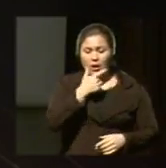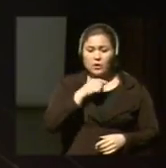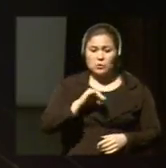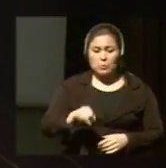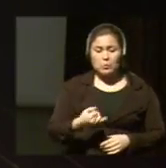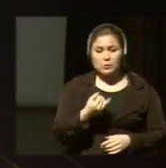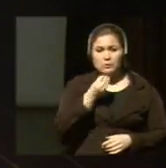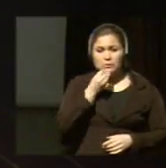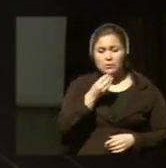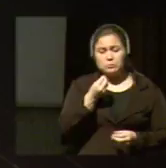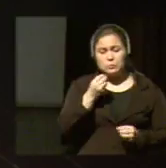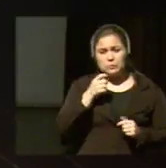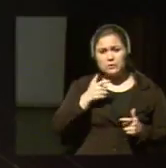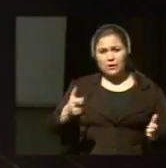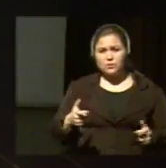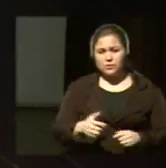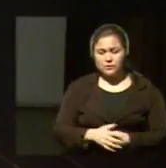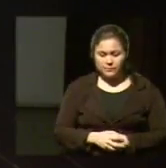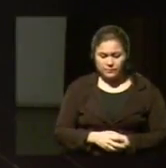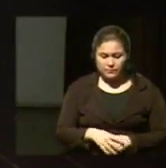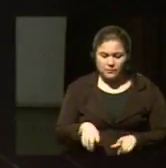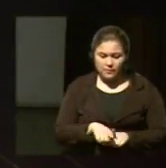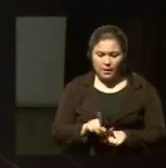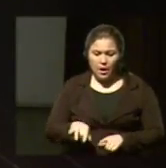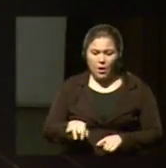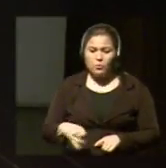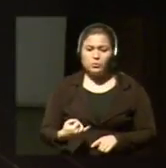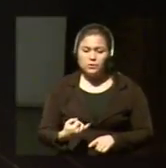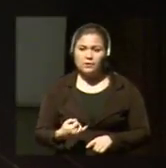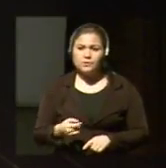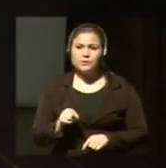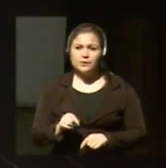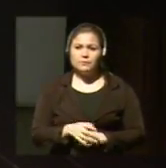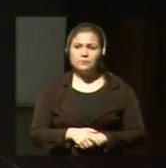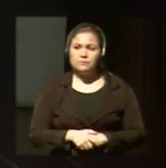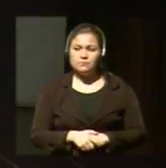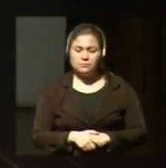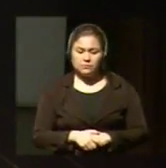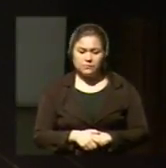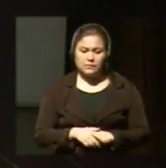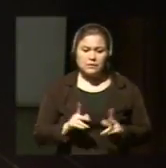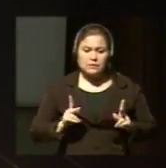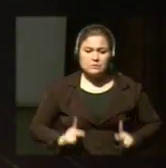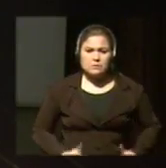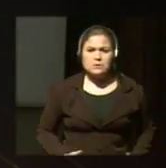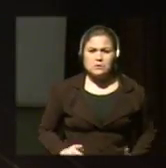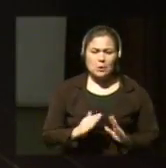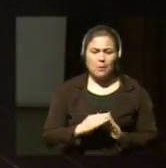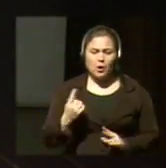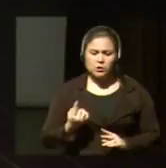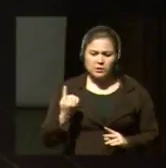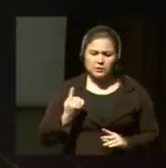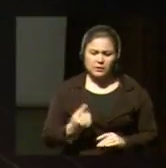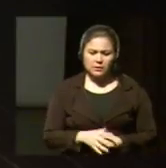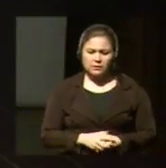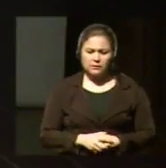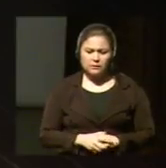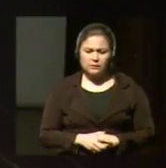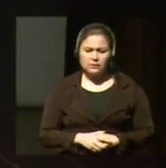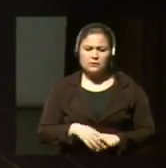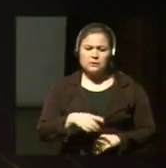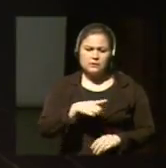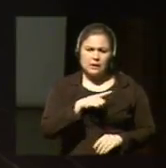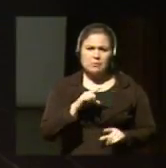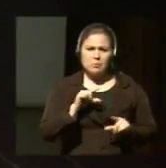grande. É também uma oportunidade que as pessoas que moram sozinhas e têm